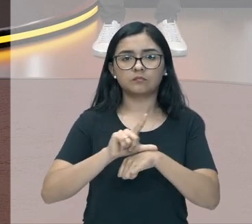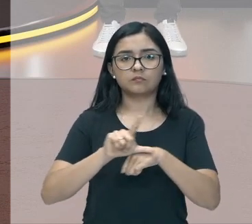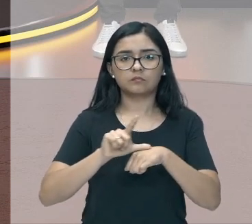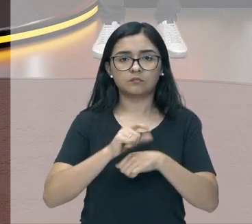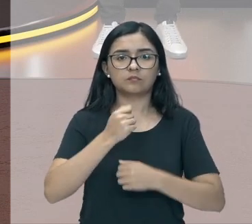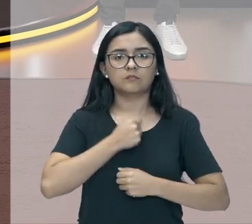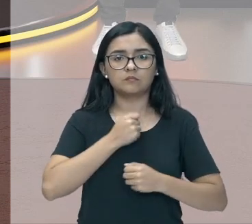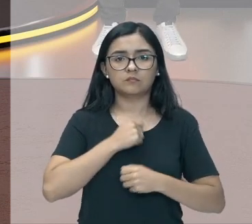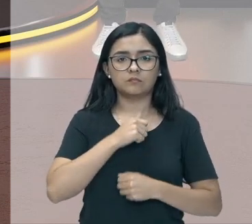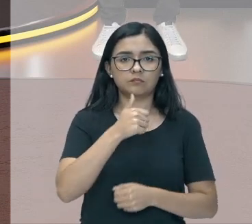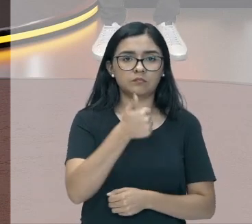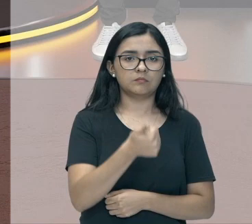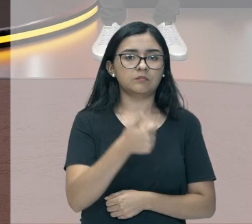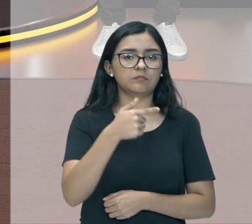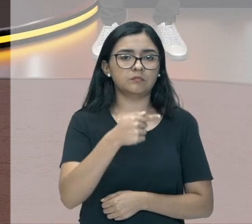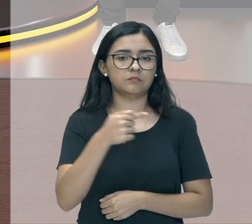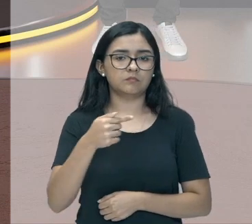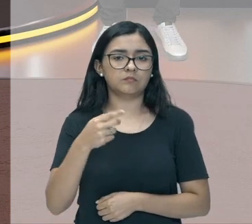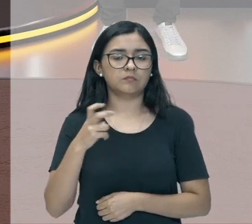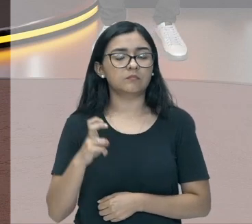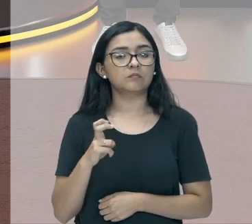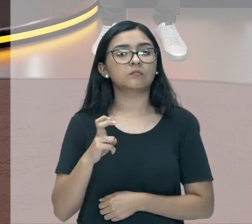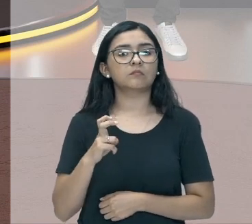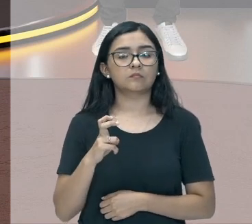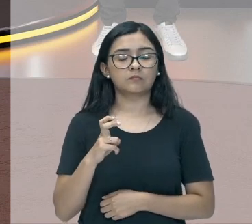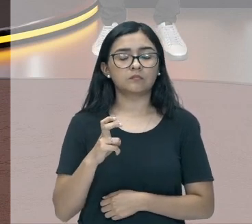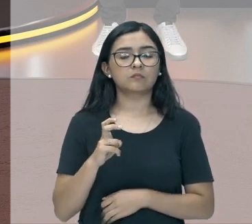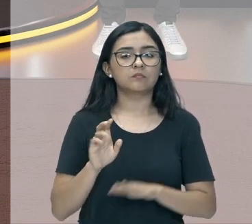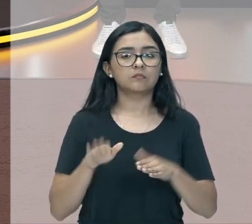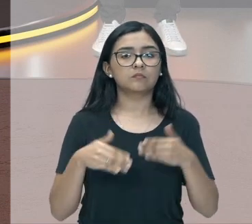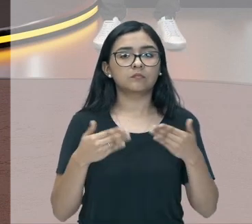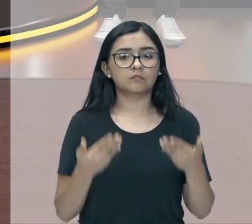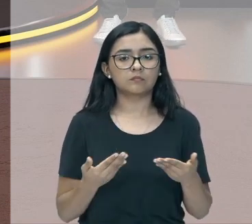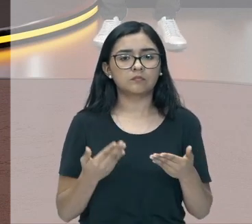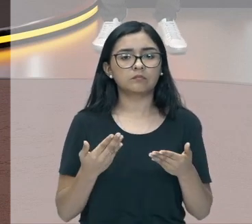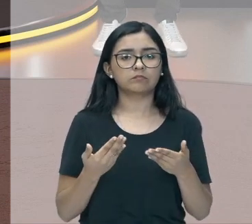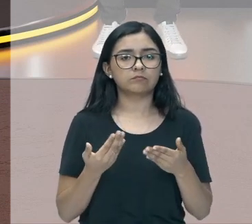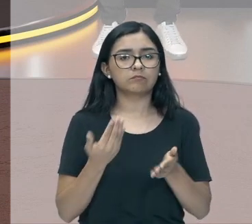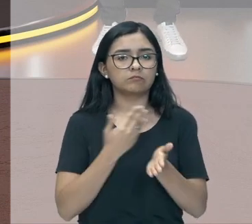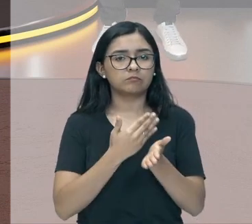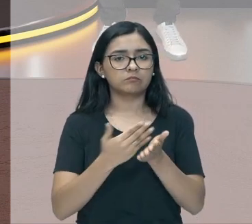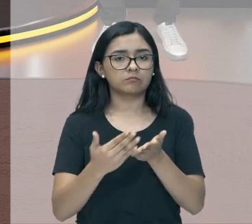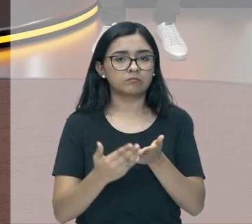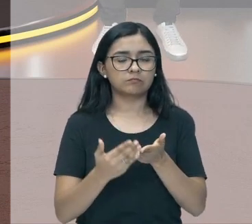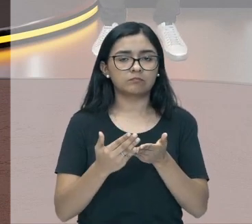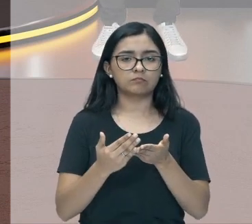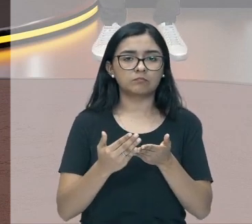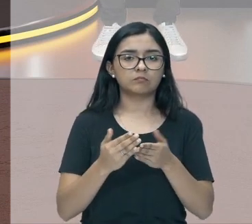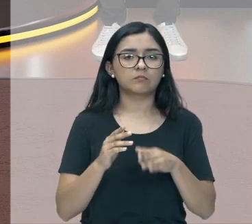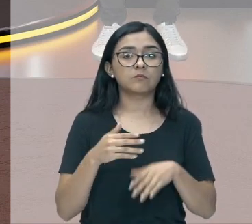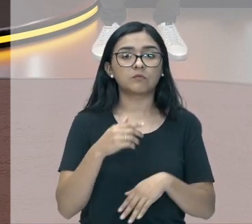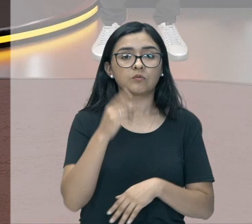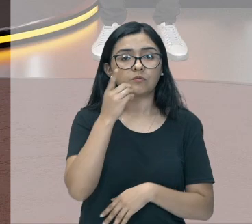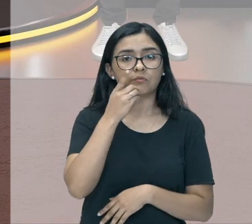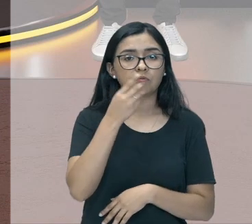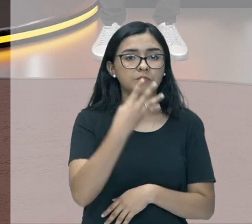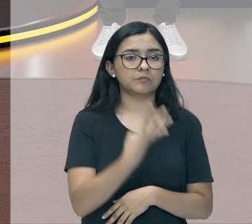em 1775, que mesmo desfavorável no início aos colonos, no dia 4 de julho